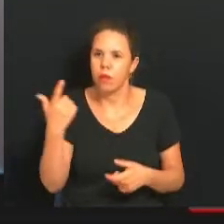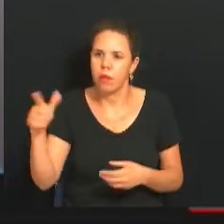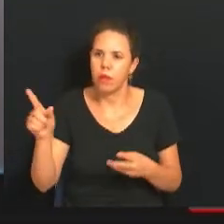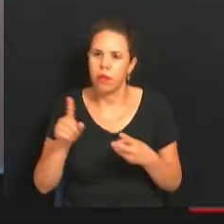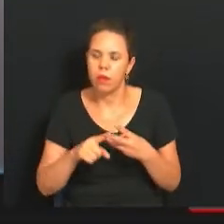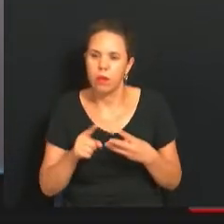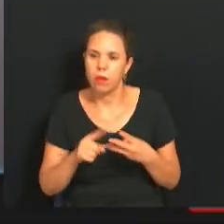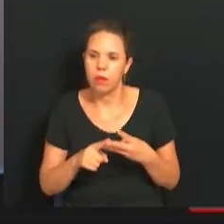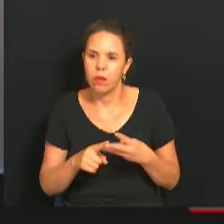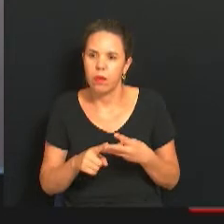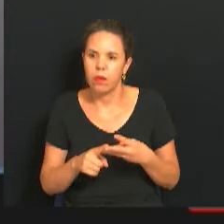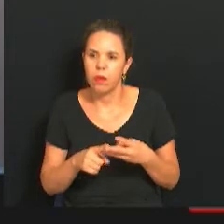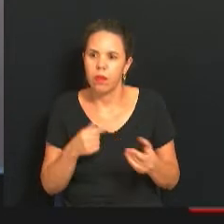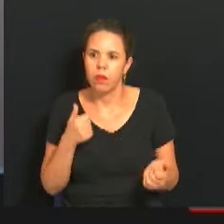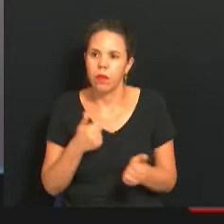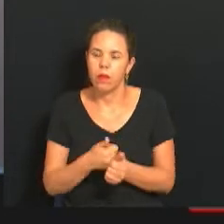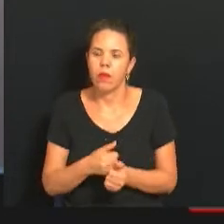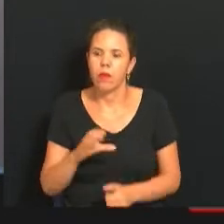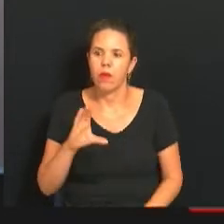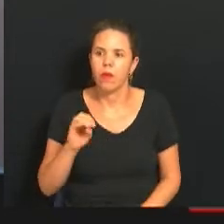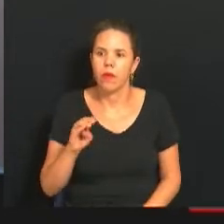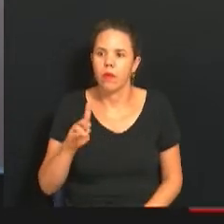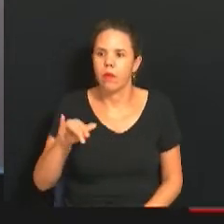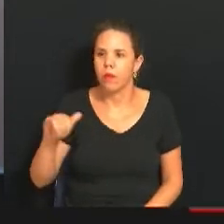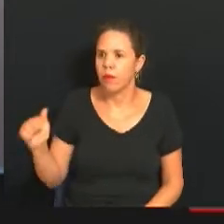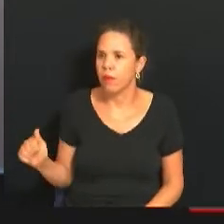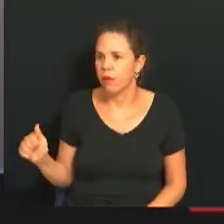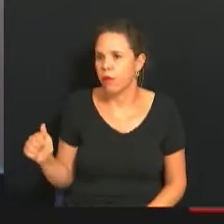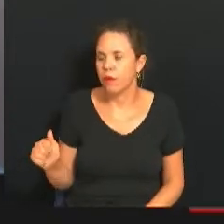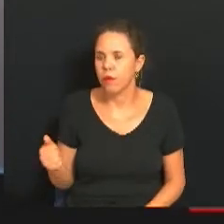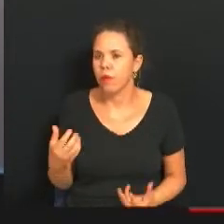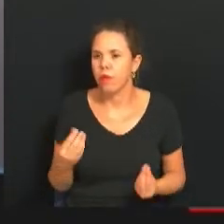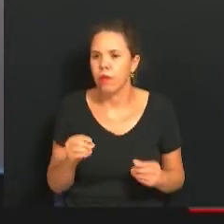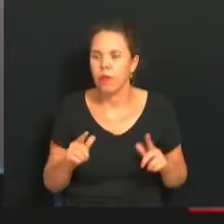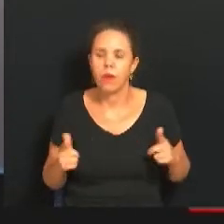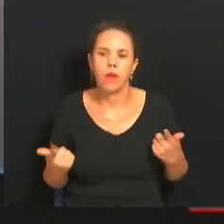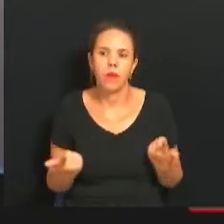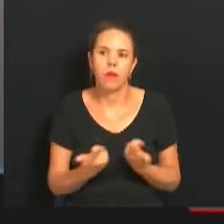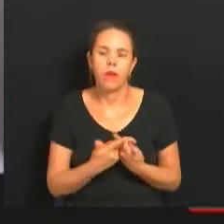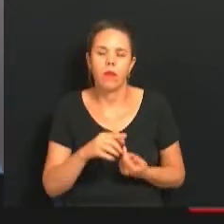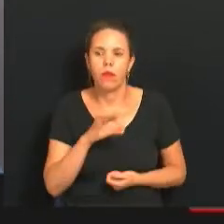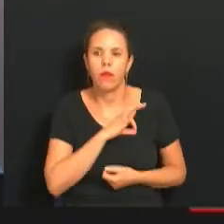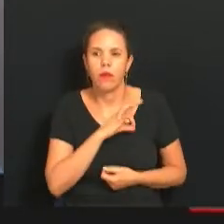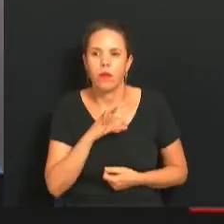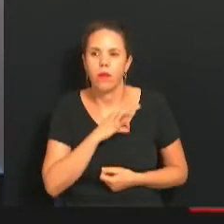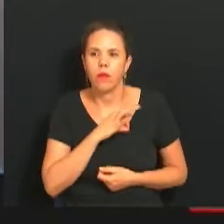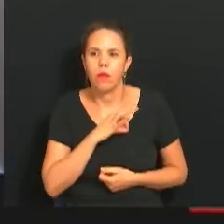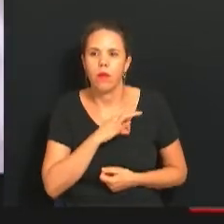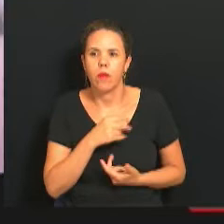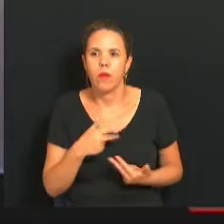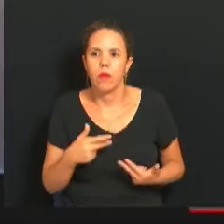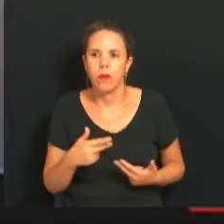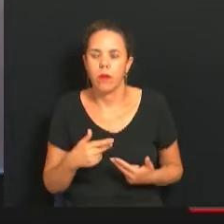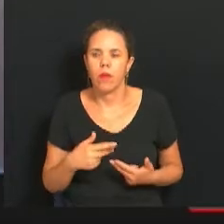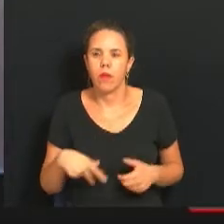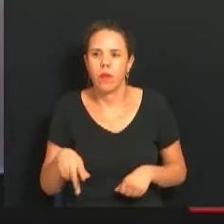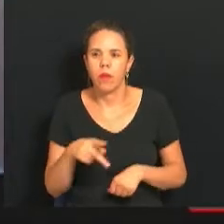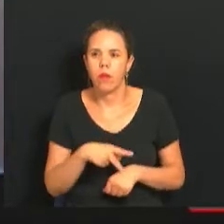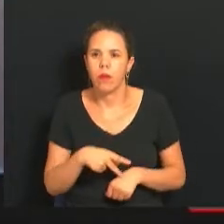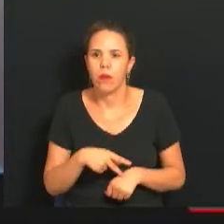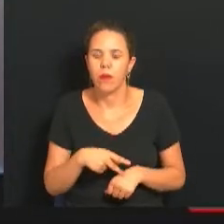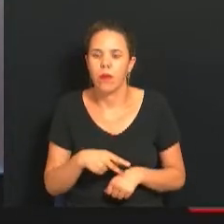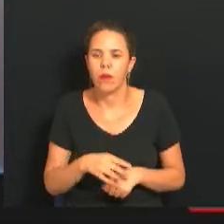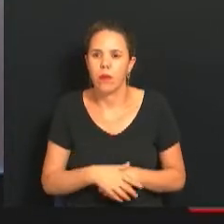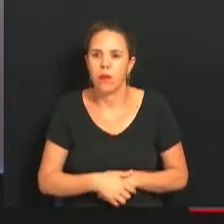um cenário muito próximo à Colômbia, ou seja, muitos grupos paramilitares, mercenários, estrangeiros envolvidos